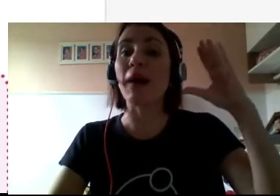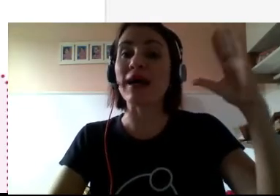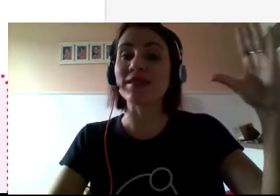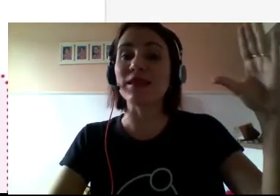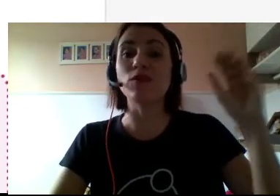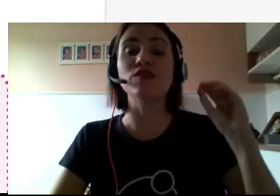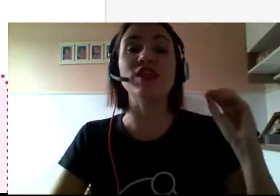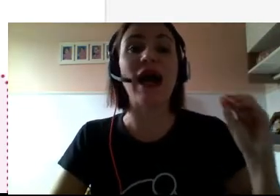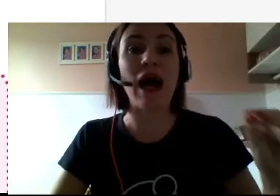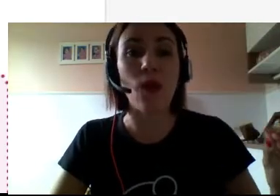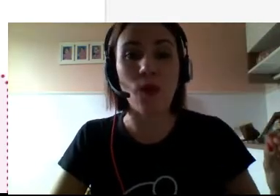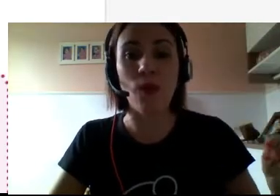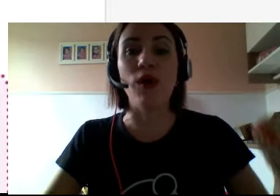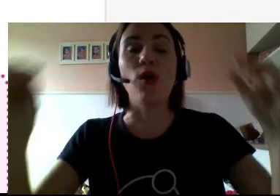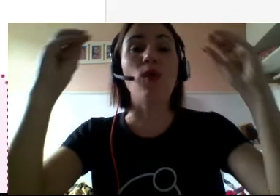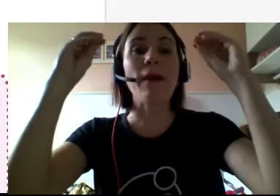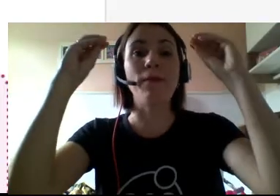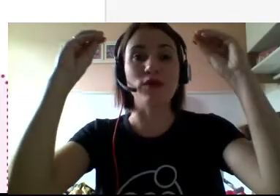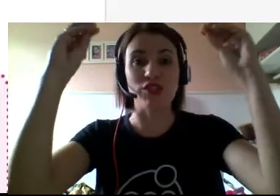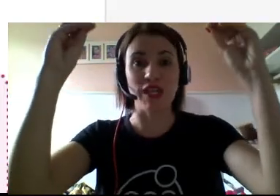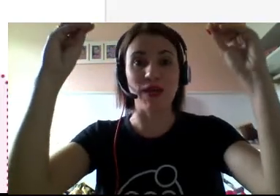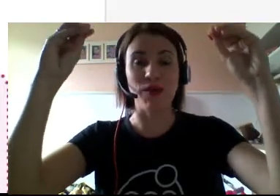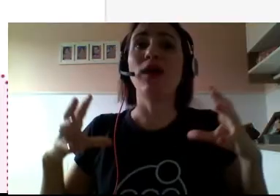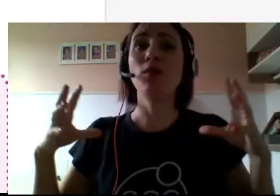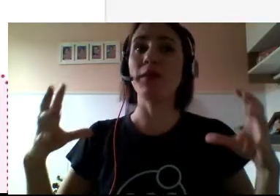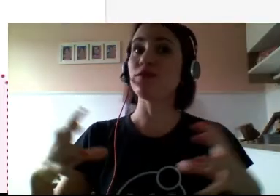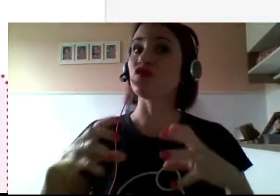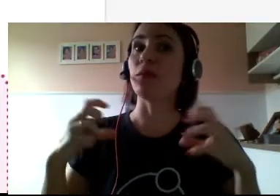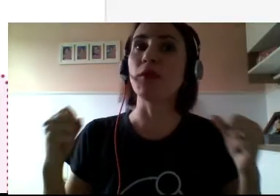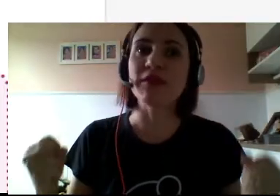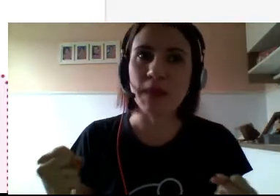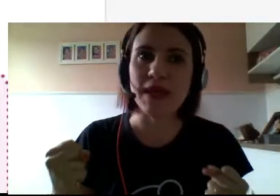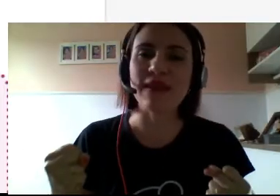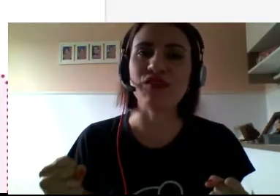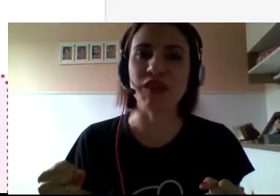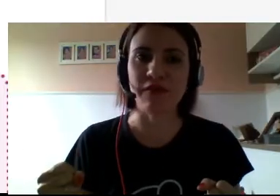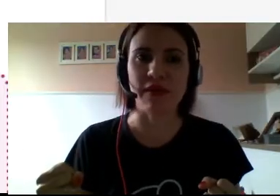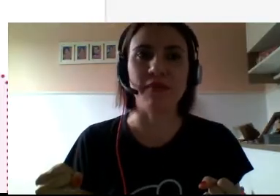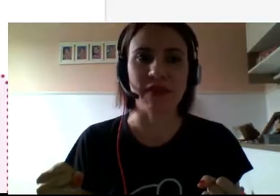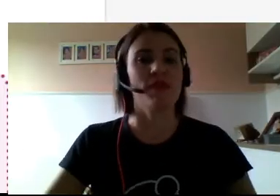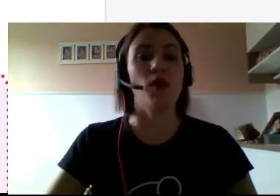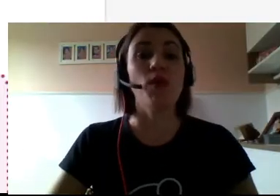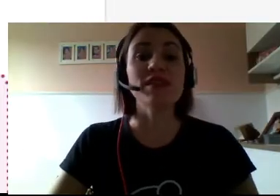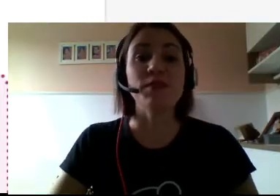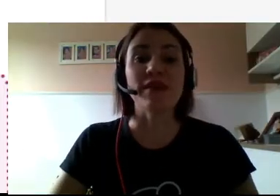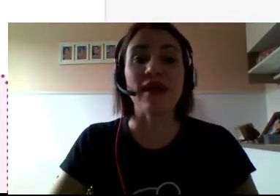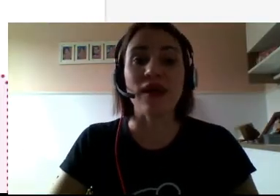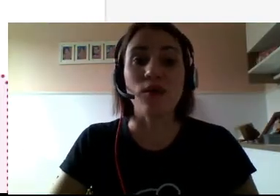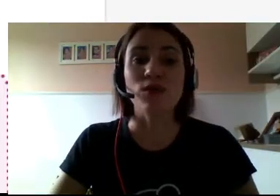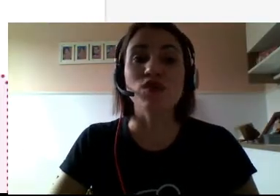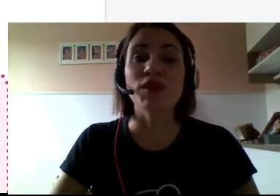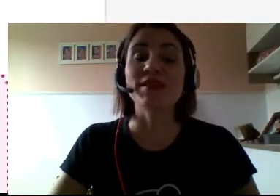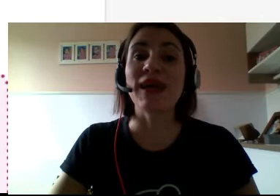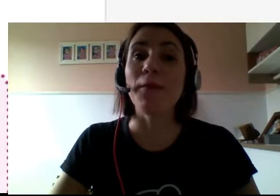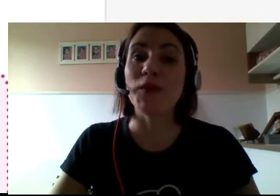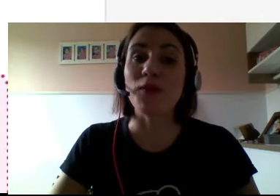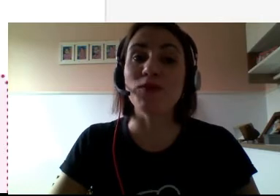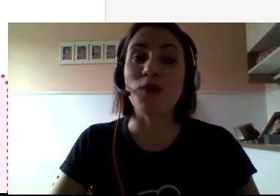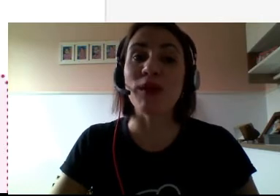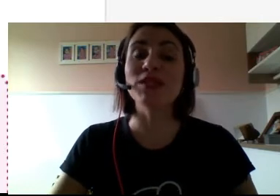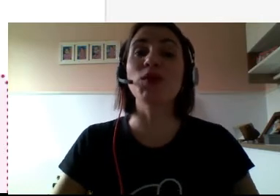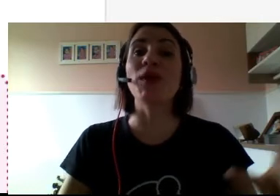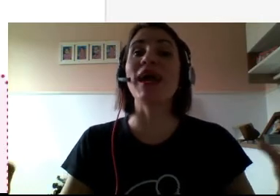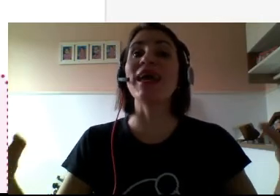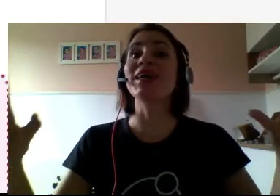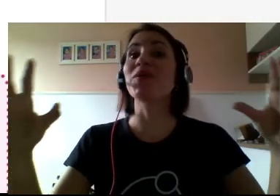culminância. Máximo de algo o apoio é um momento de muita expectativa o espetáculo só